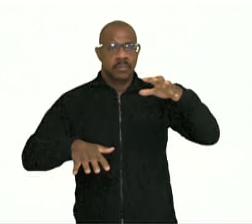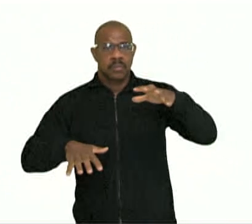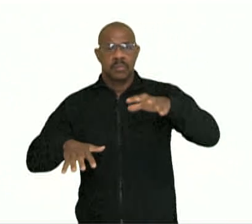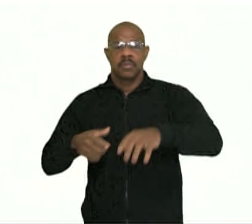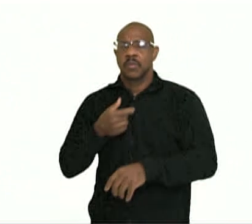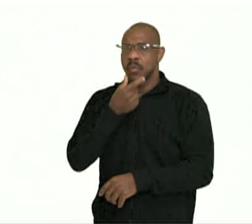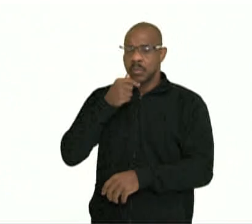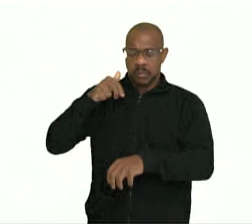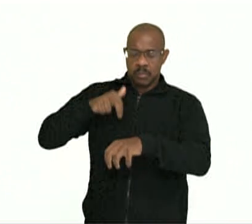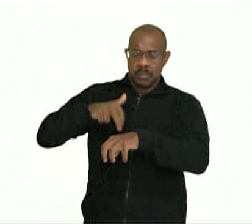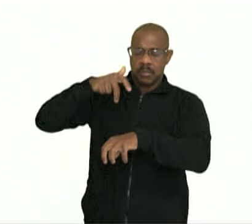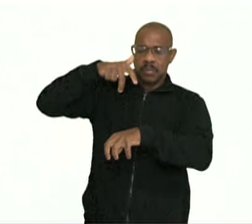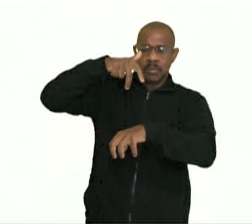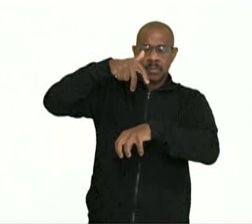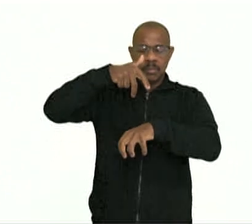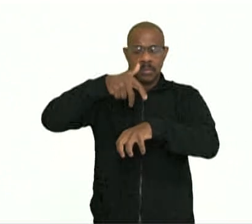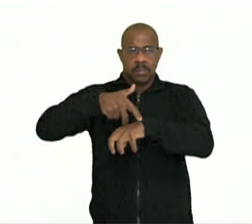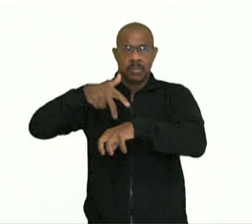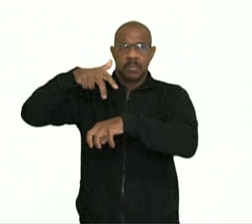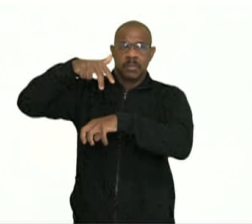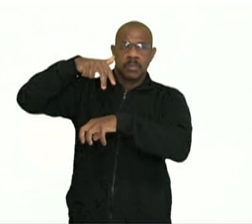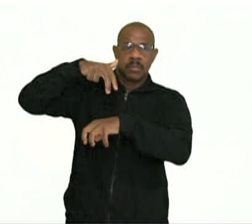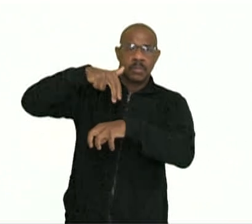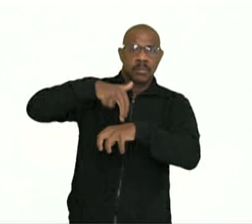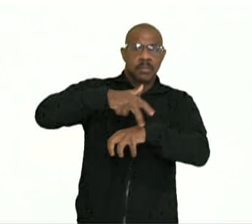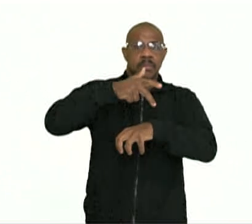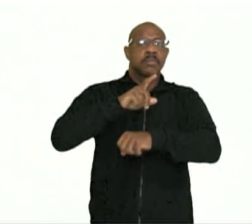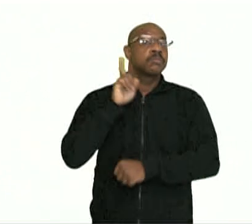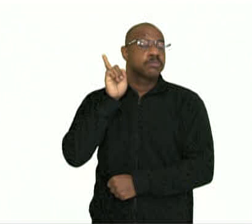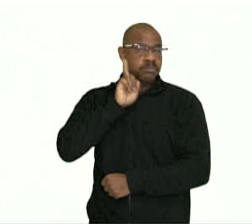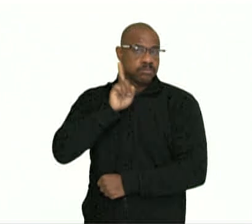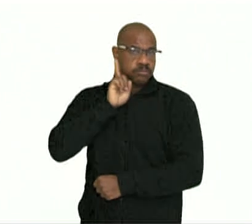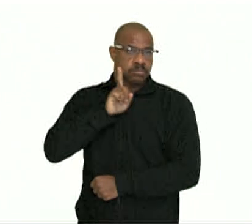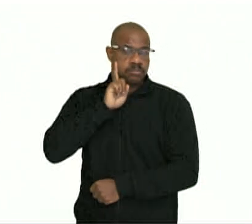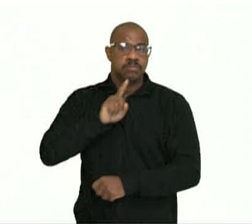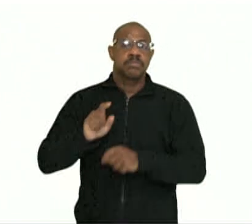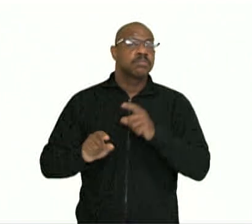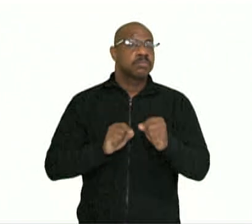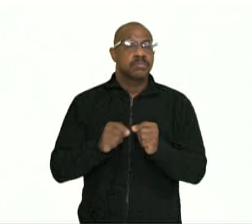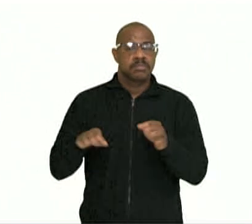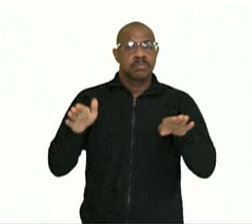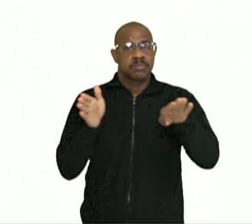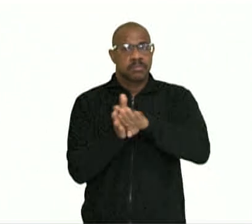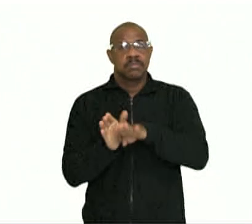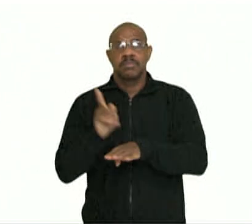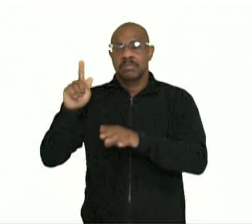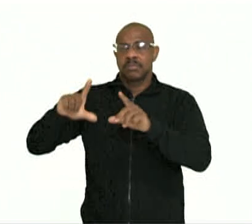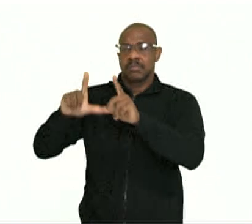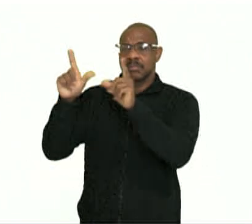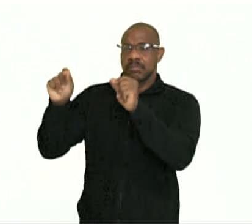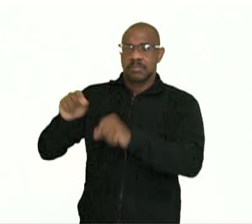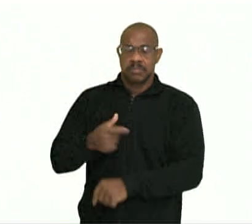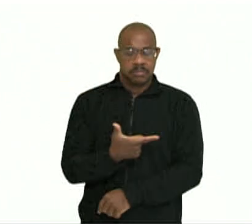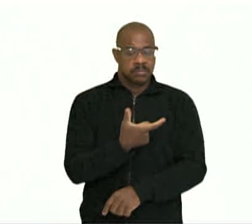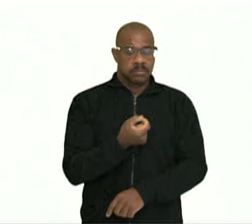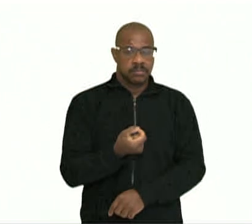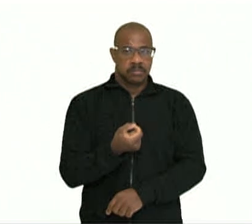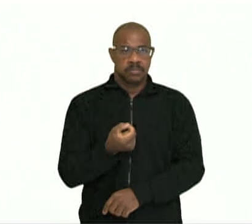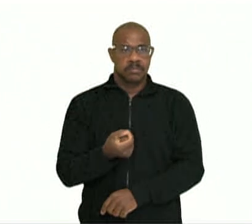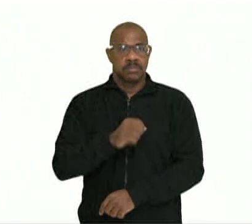o solo lunar, os Estados Unidos, mas a chegada à Lua no dia 20 de julho